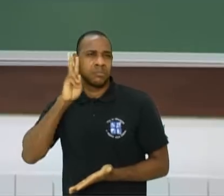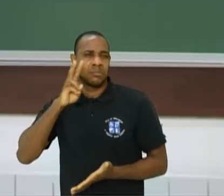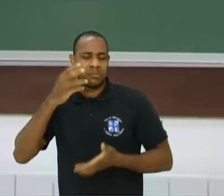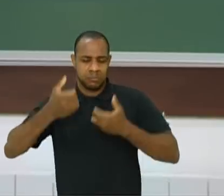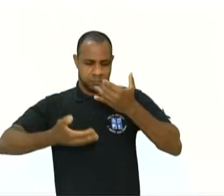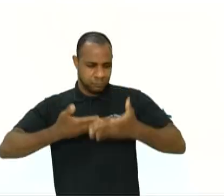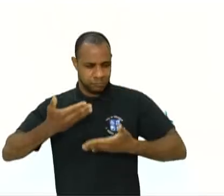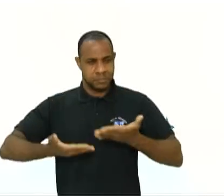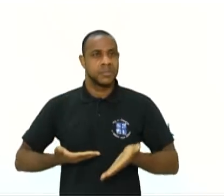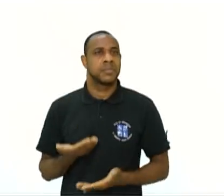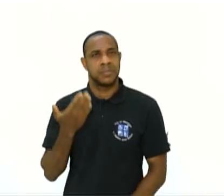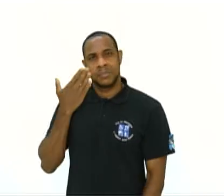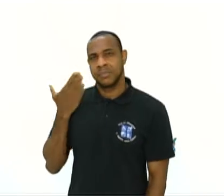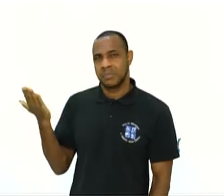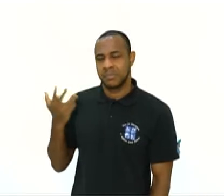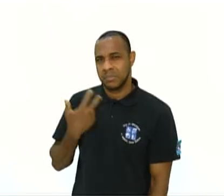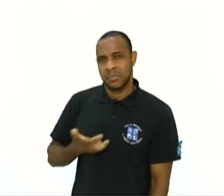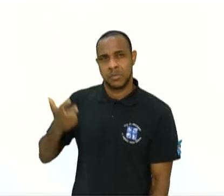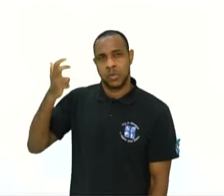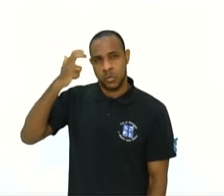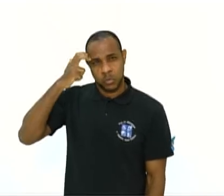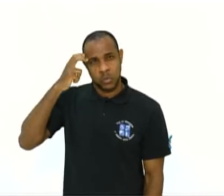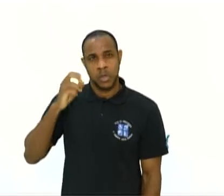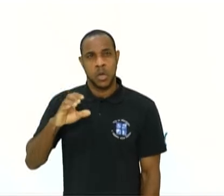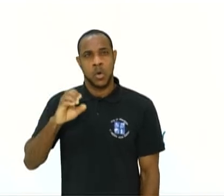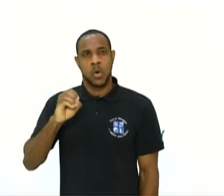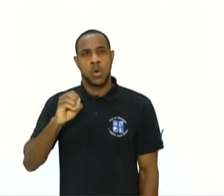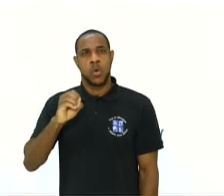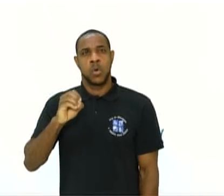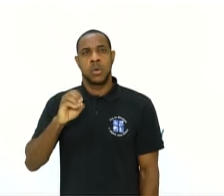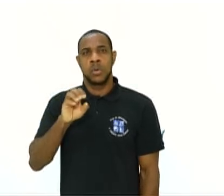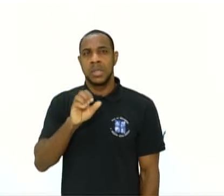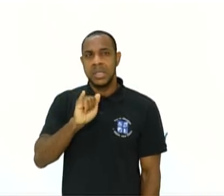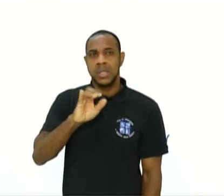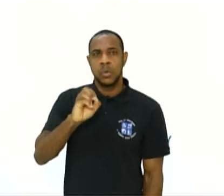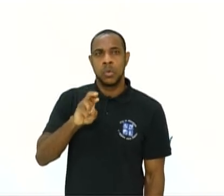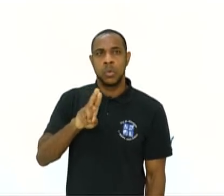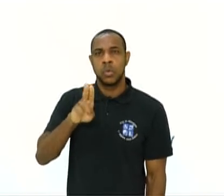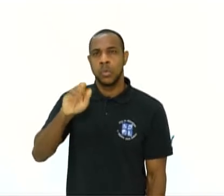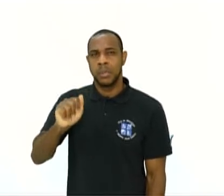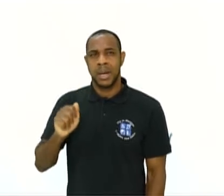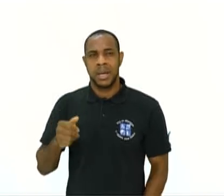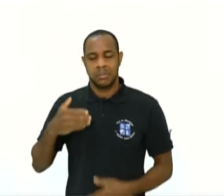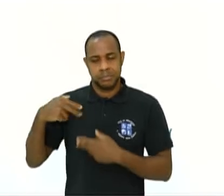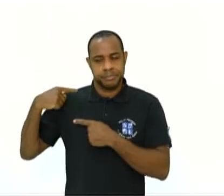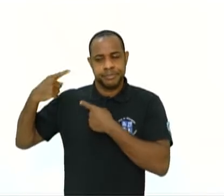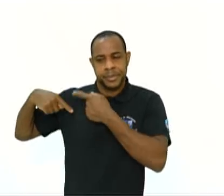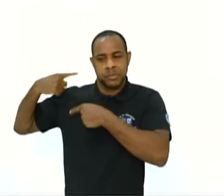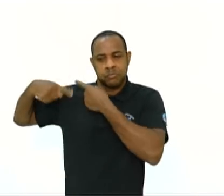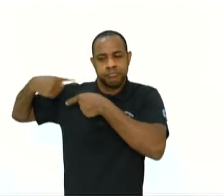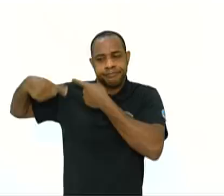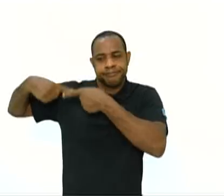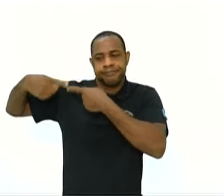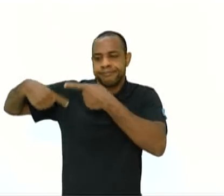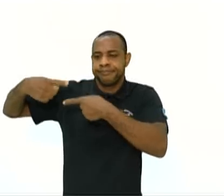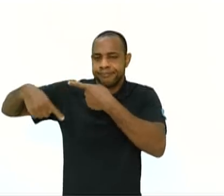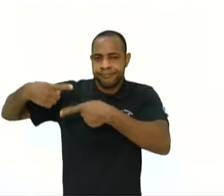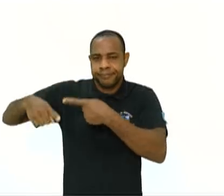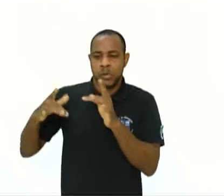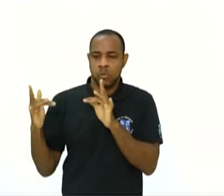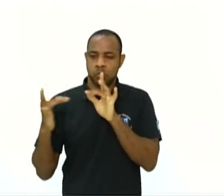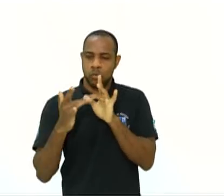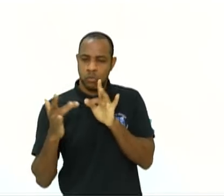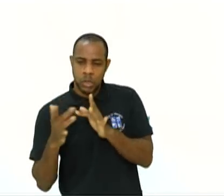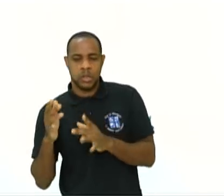Então, a cultura iorubá é passada de geração por geração, por meio da oralidade, né? Então, através do